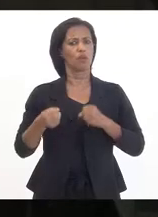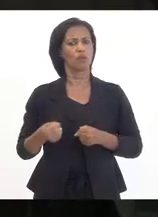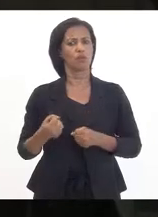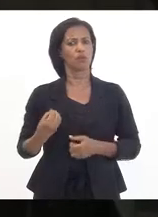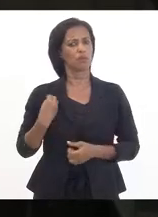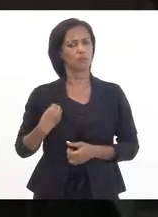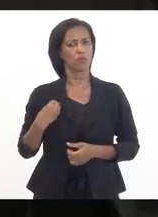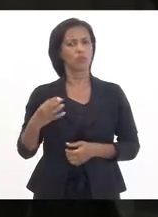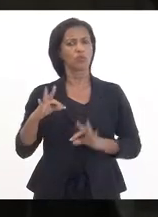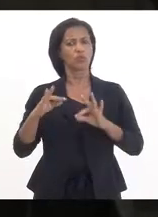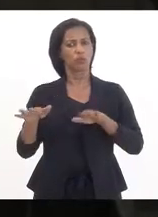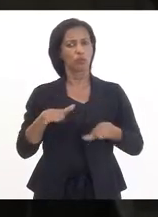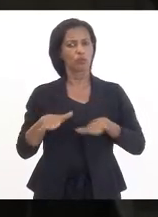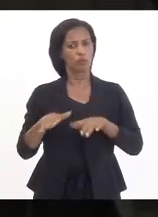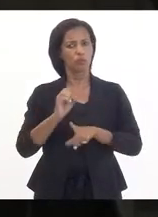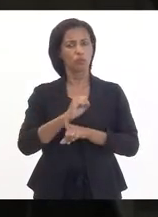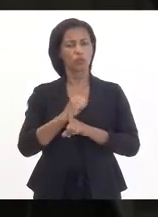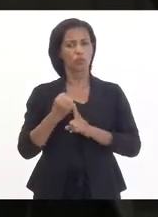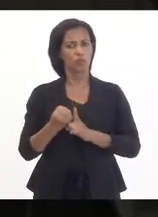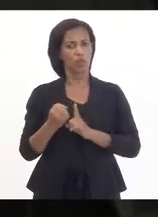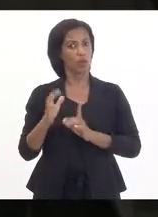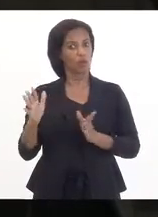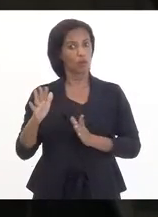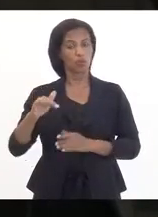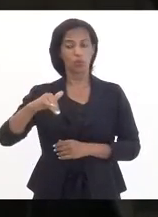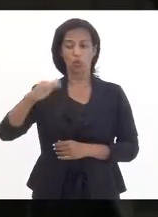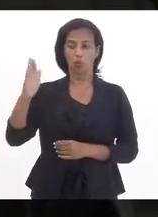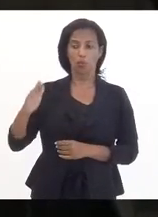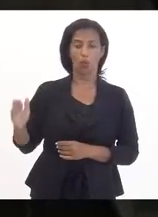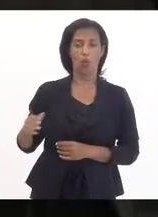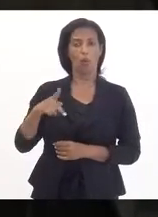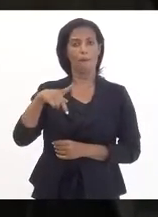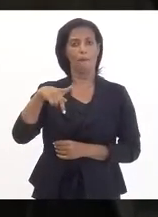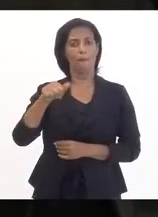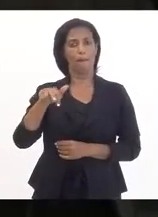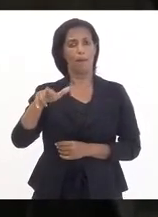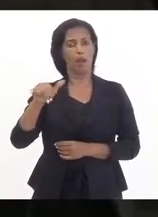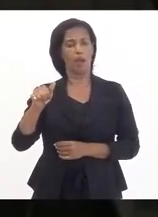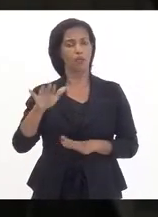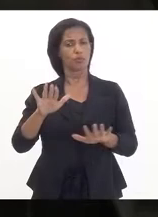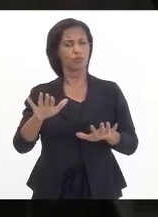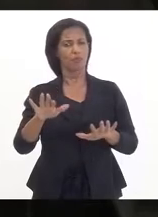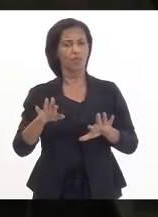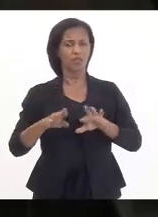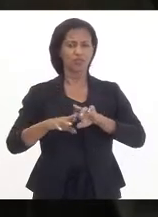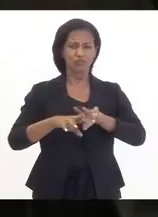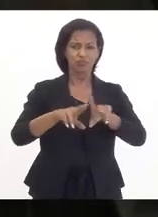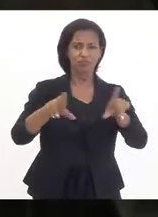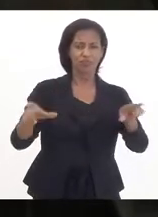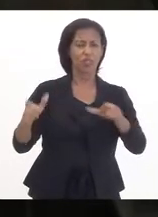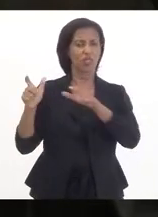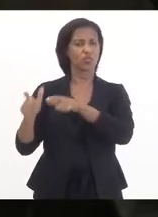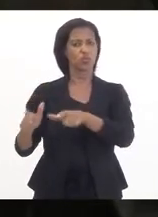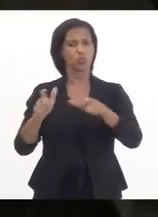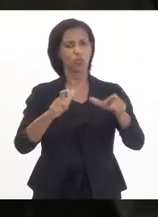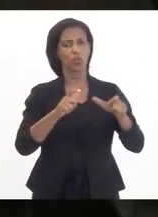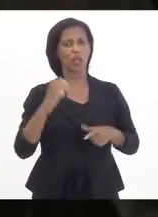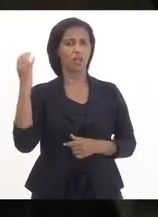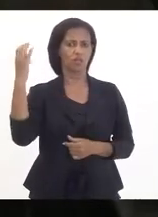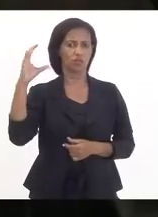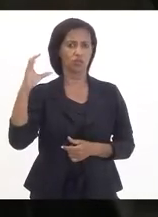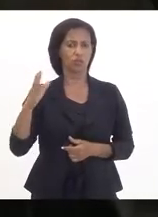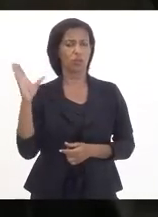de vários movimentos sociais, não apenas do Morro do Palácio, mas de vários lugares da cidade de Niterói e até de fora de Niterói,